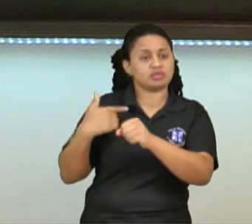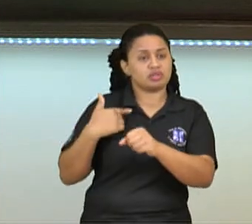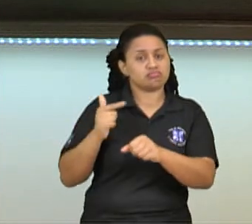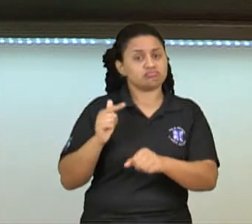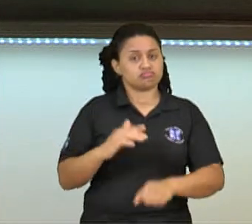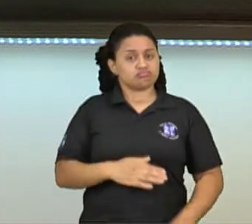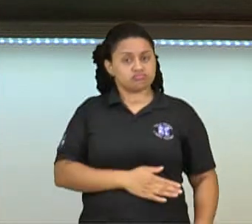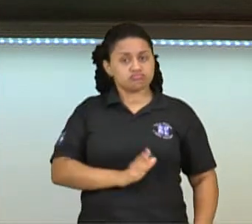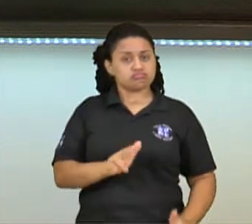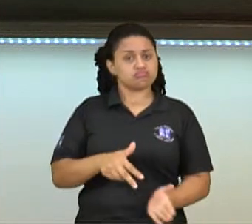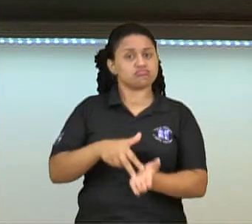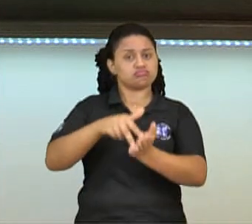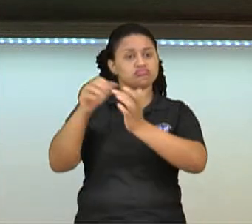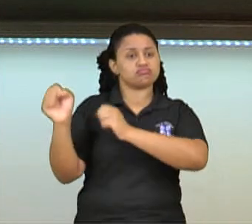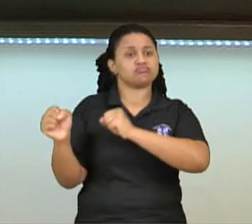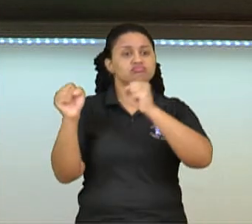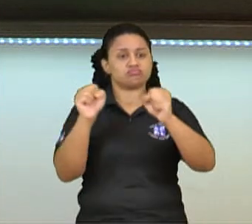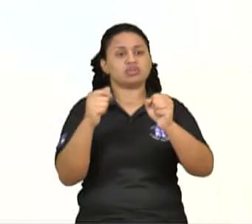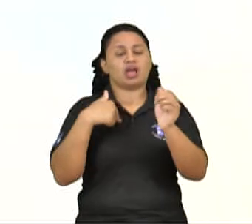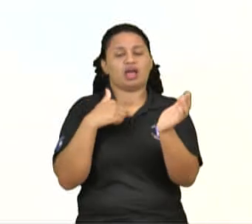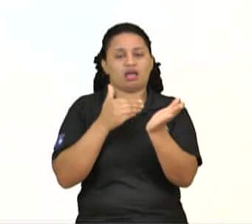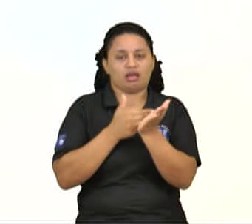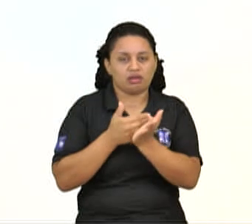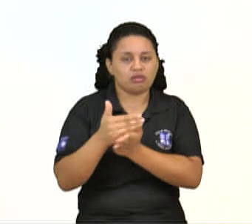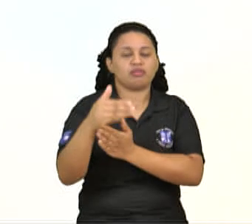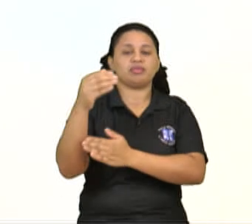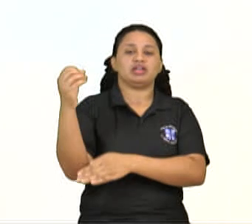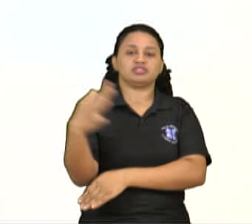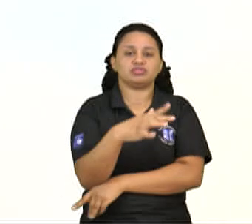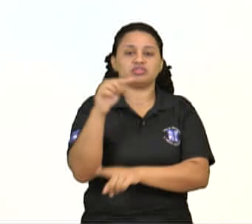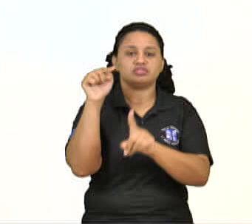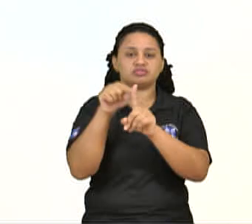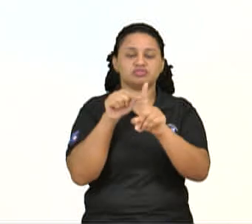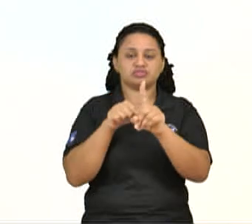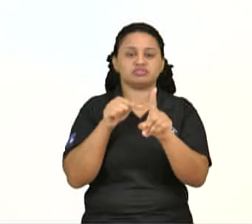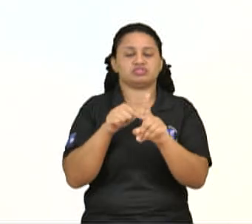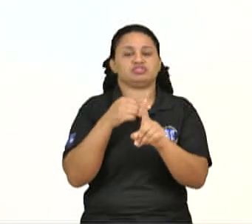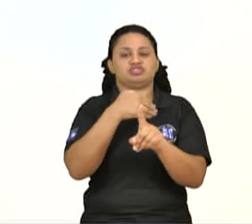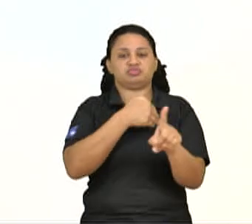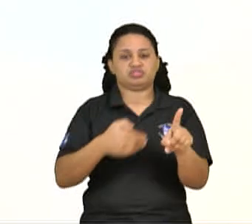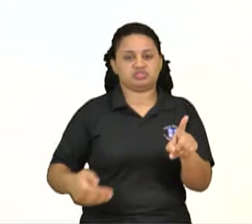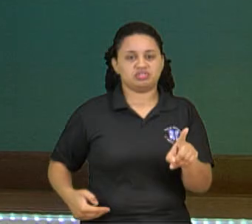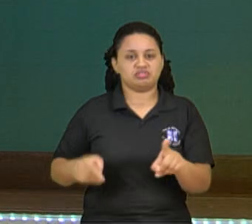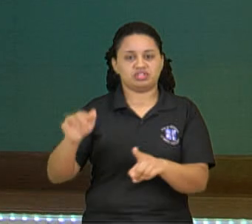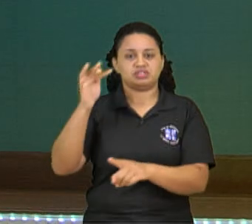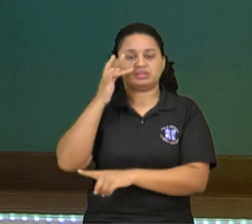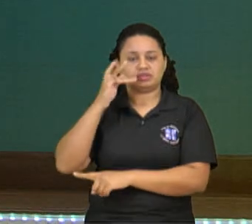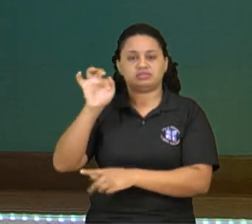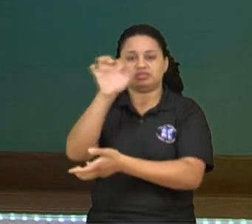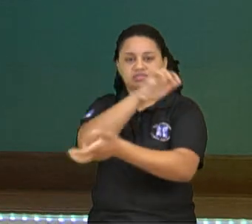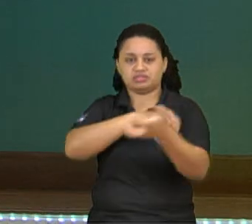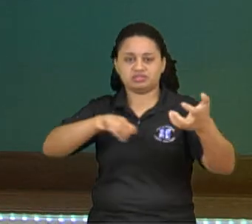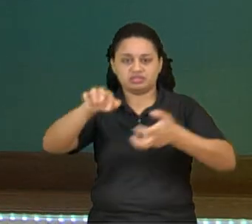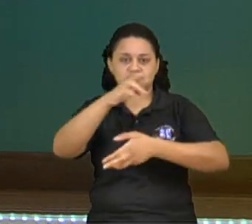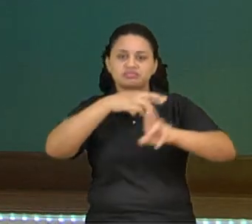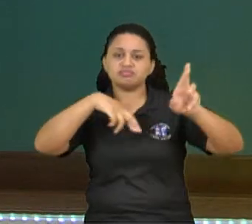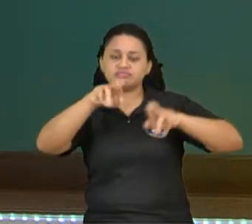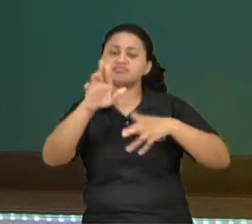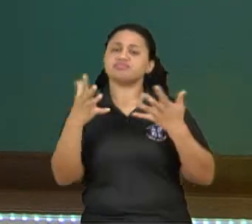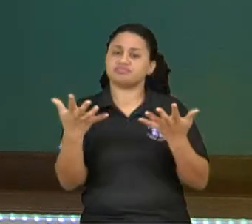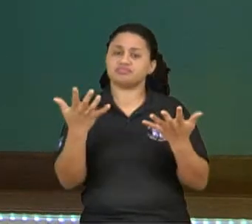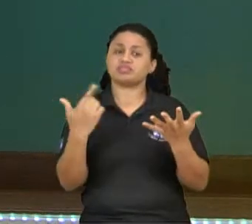da França e está iniciado um novo governo dentro daquela França revolucionária. É o